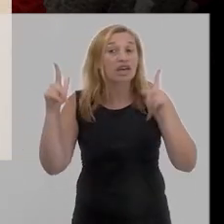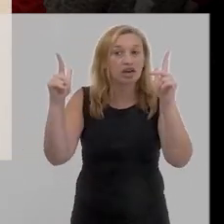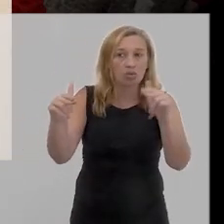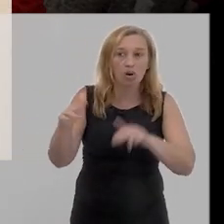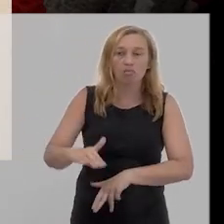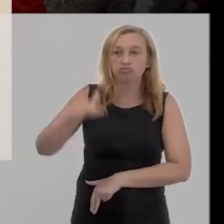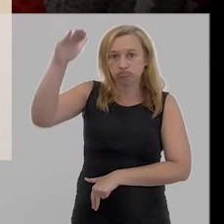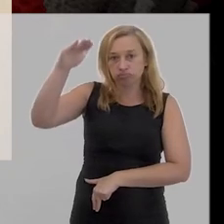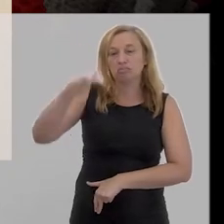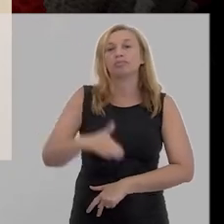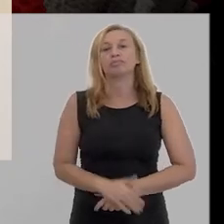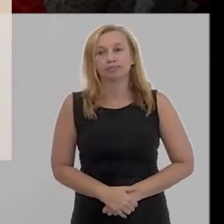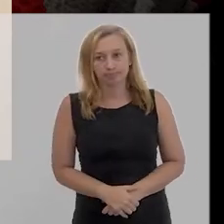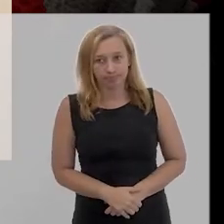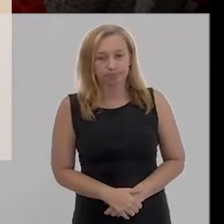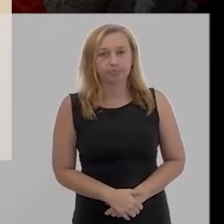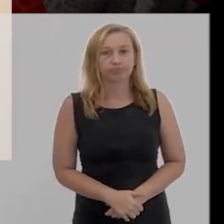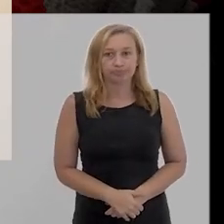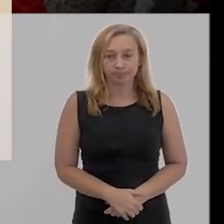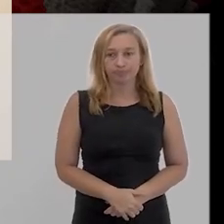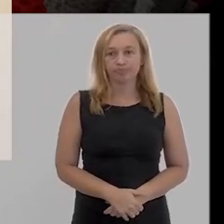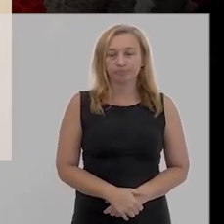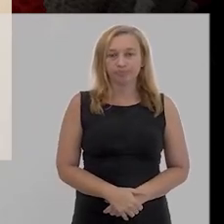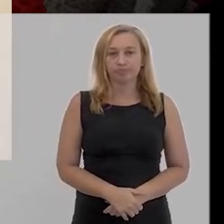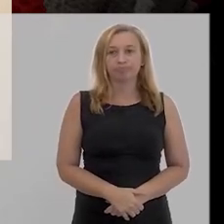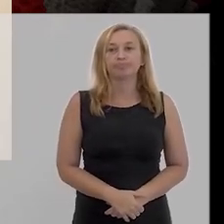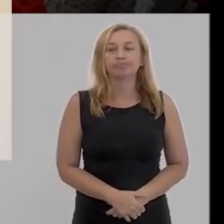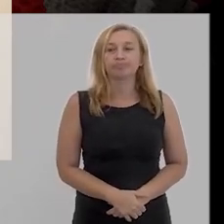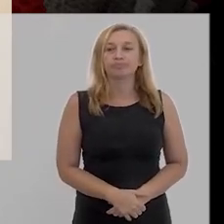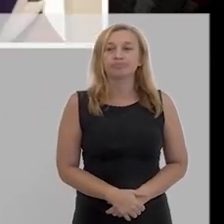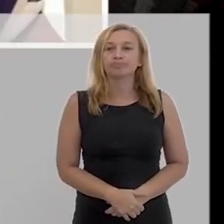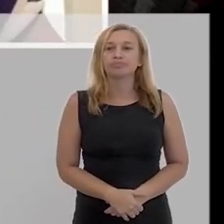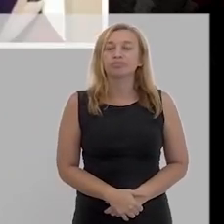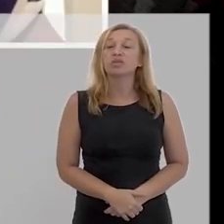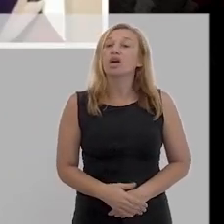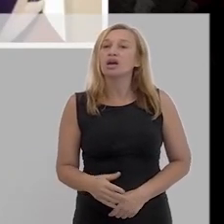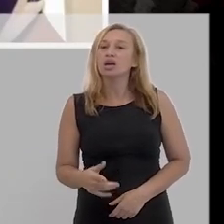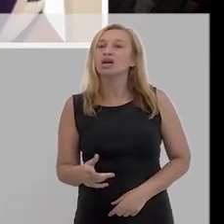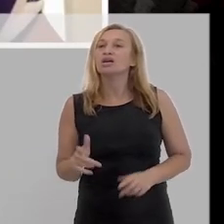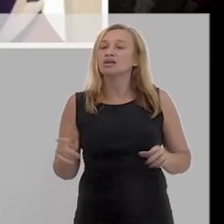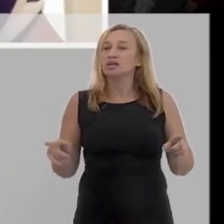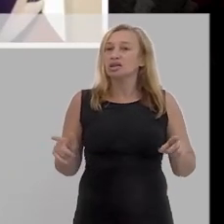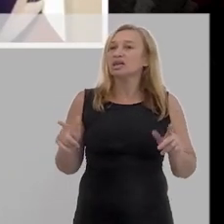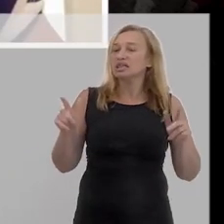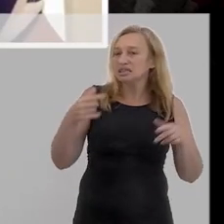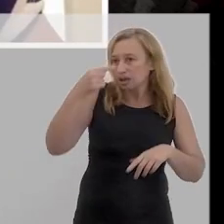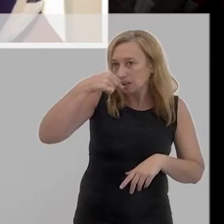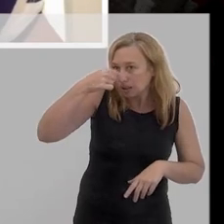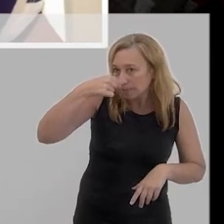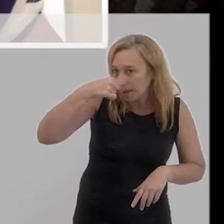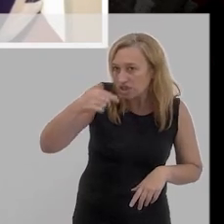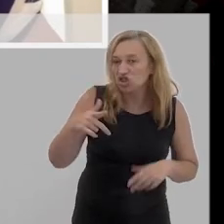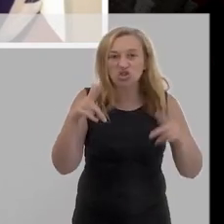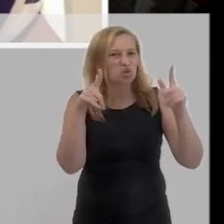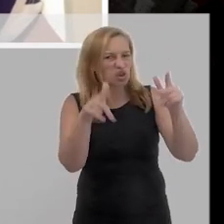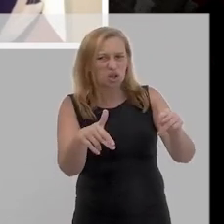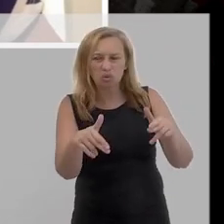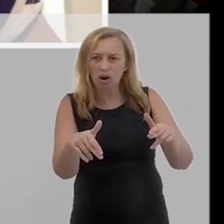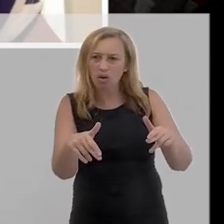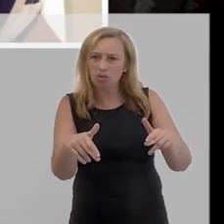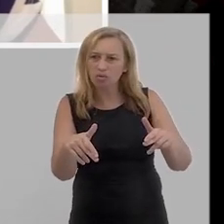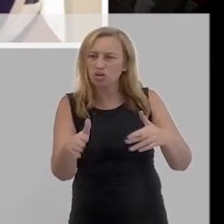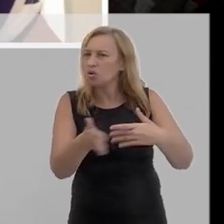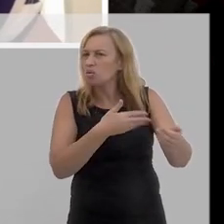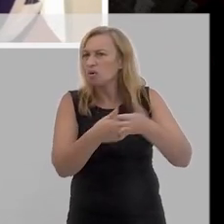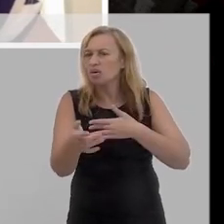mesma recomendação que nós utilizamos nas outras faixas etárias. E o mesmo acontece se tiver gripadinho ou com